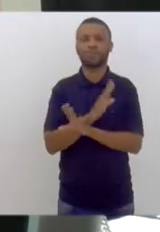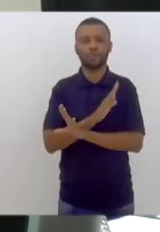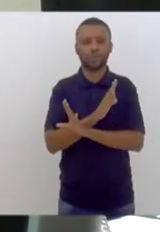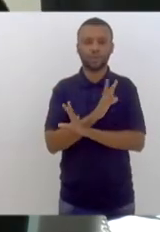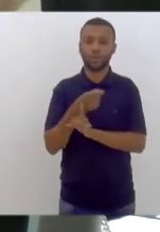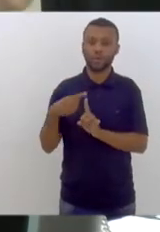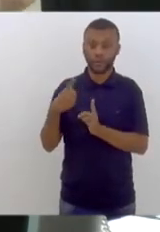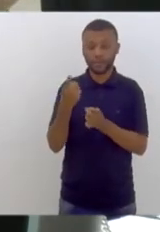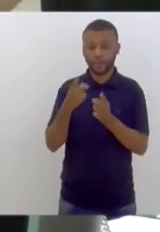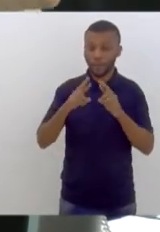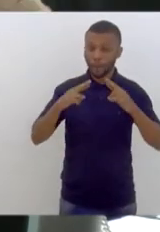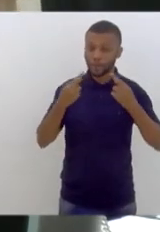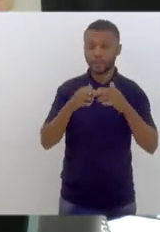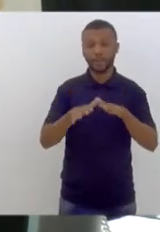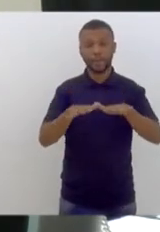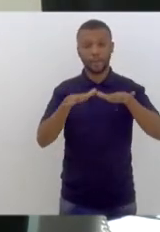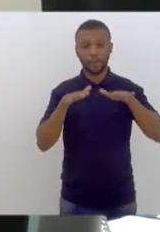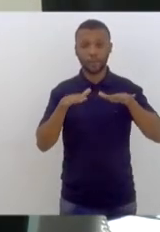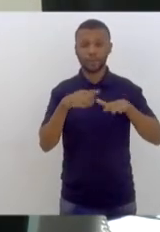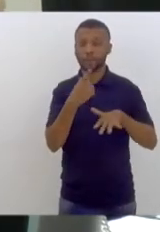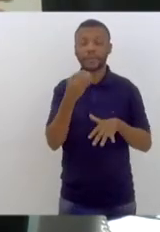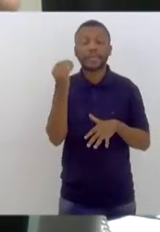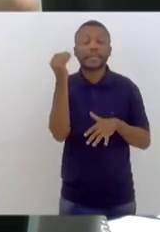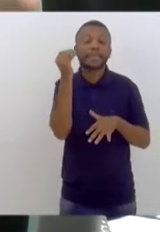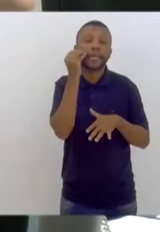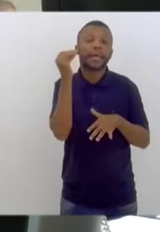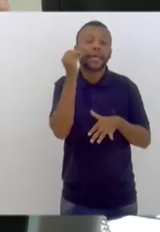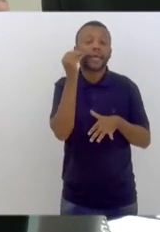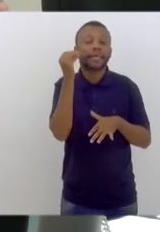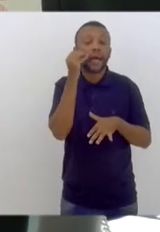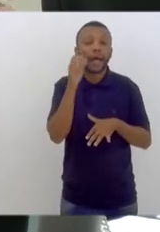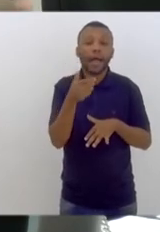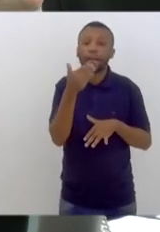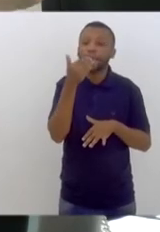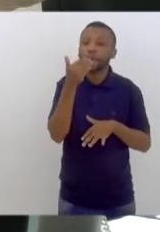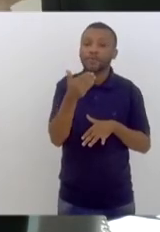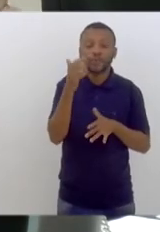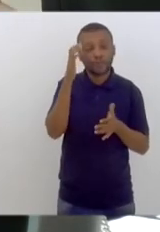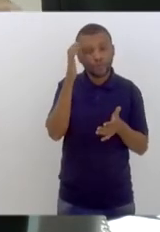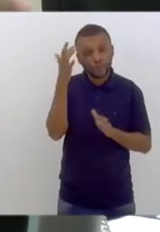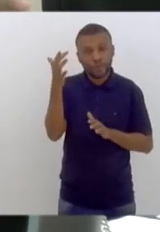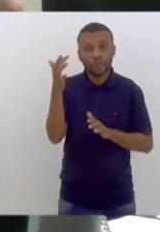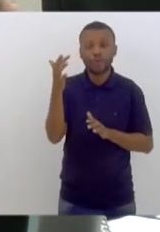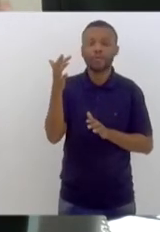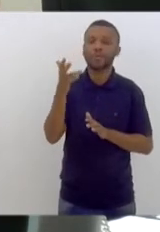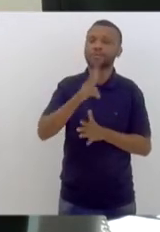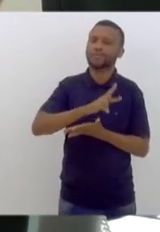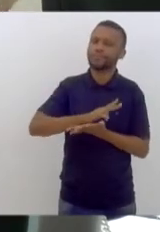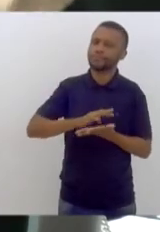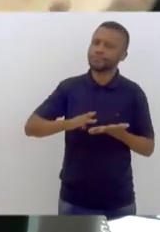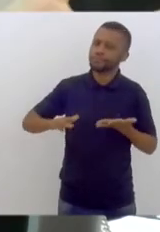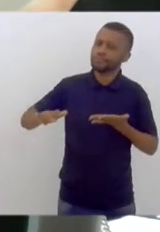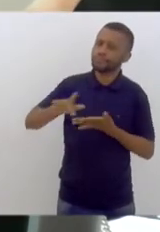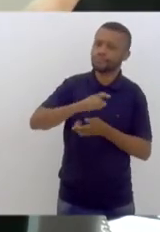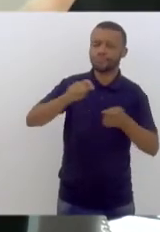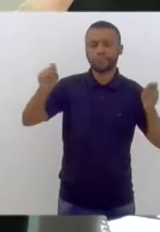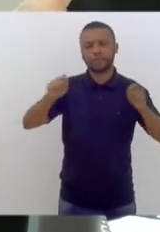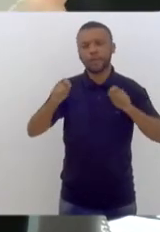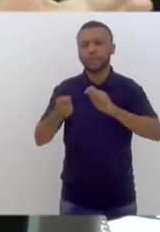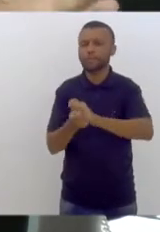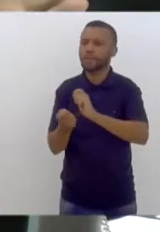com uma audiência pública, o que a gente tenta são soluções que sejam as mais azeitadas